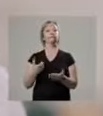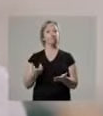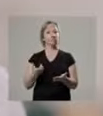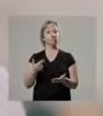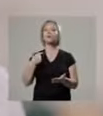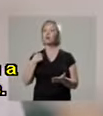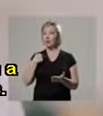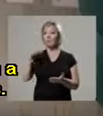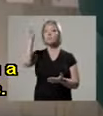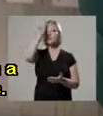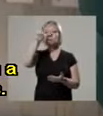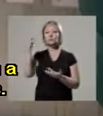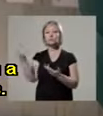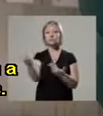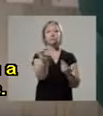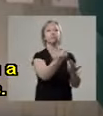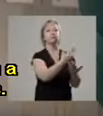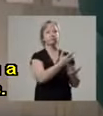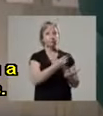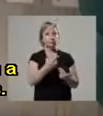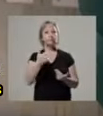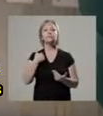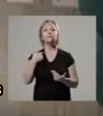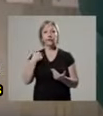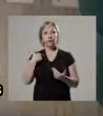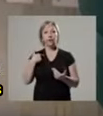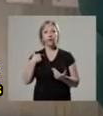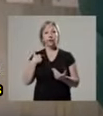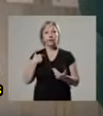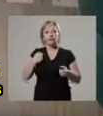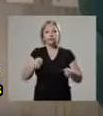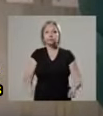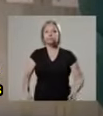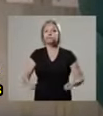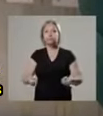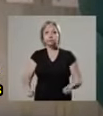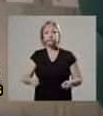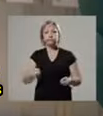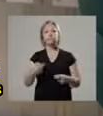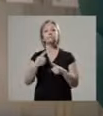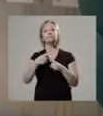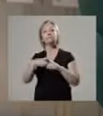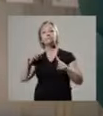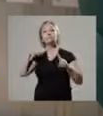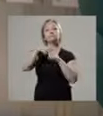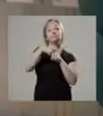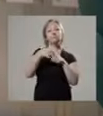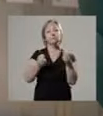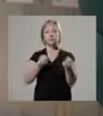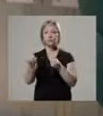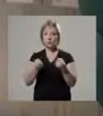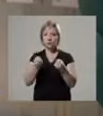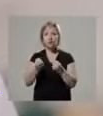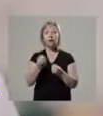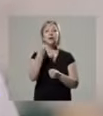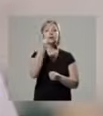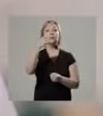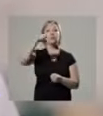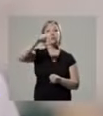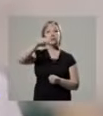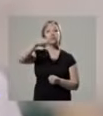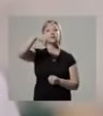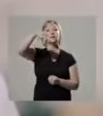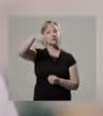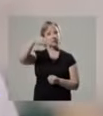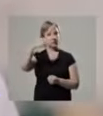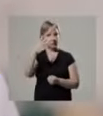minha história não é diferente, ela se confunde com a história dos demais. Eu fiquei paraplégica aos 19 anos, num acidente de automóvel. Isso